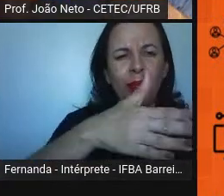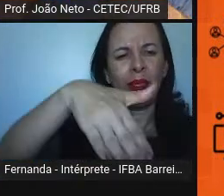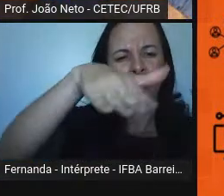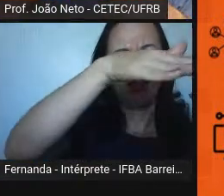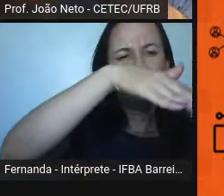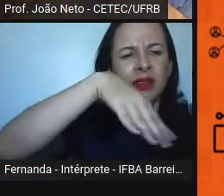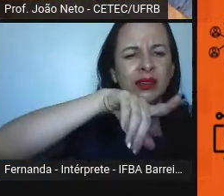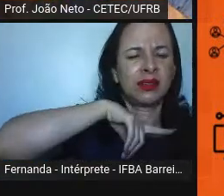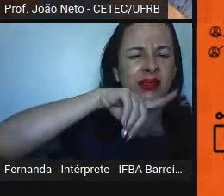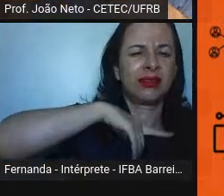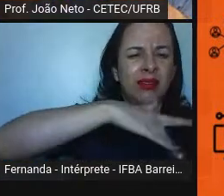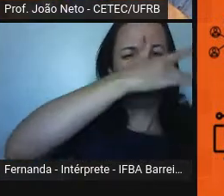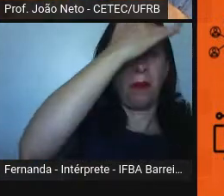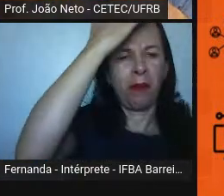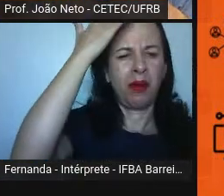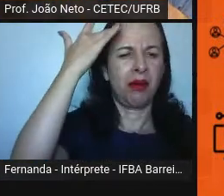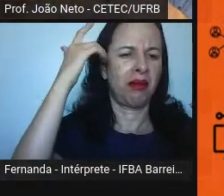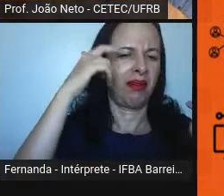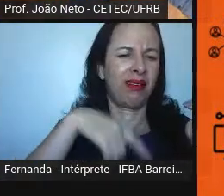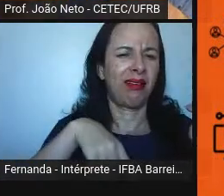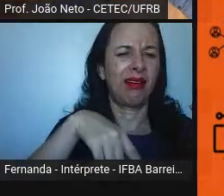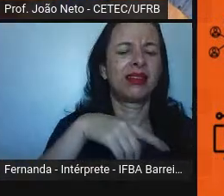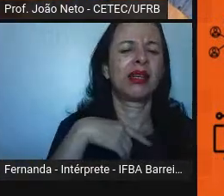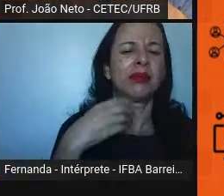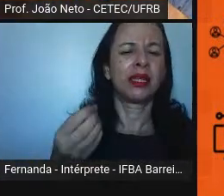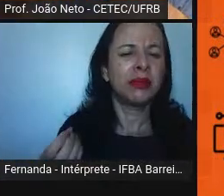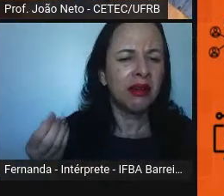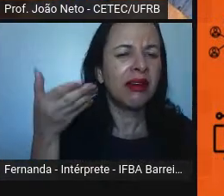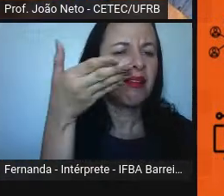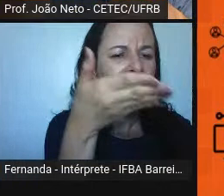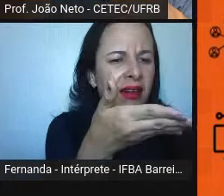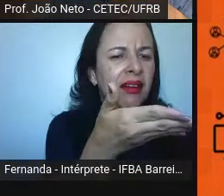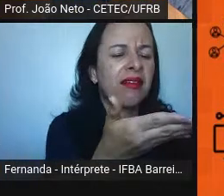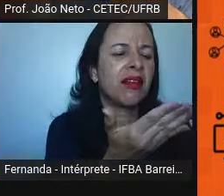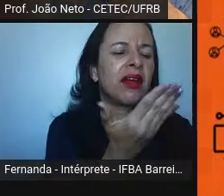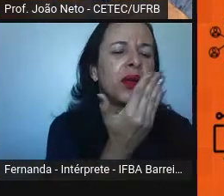levavam até o Esse barco mantimento enfim